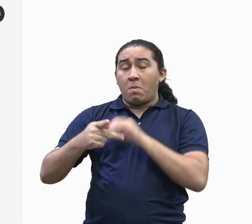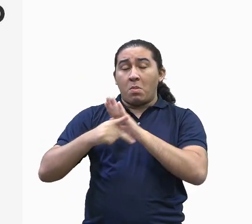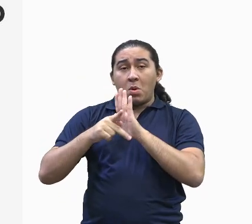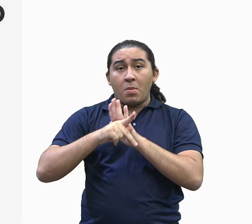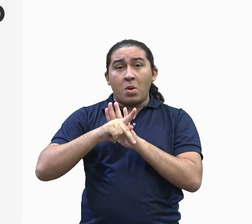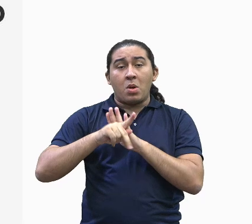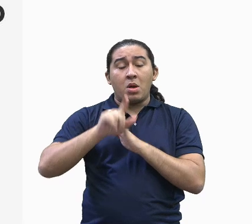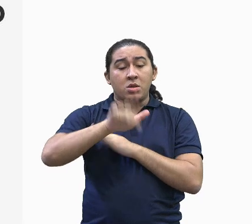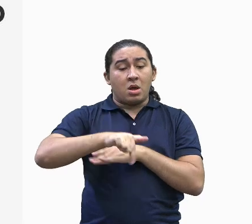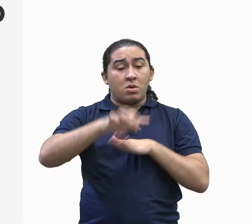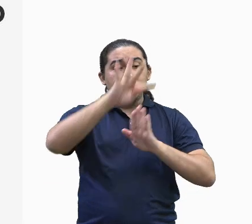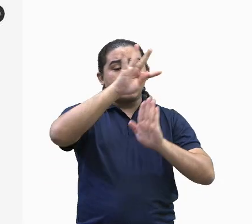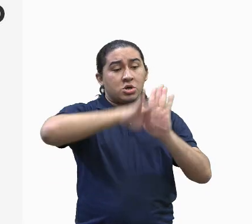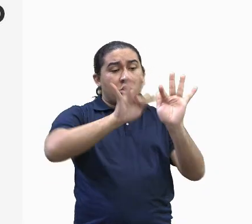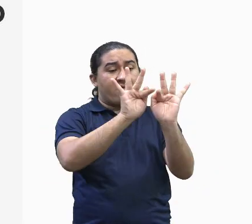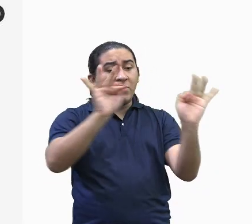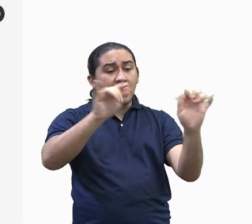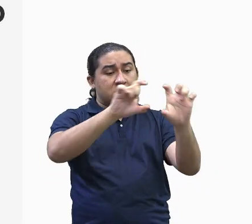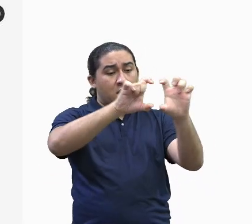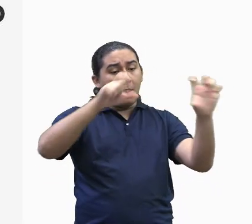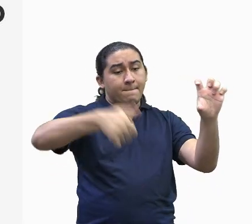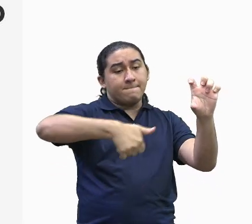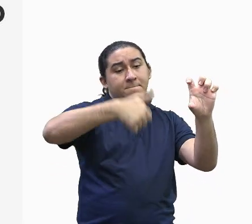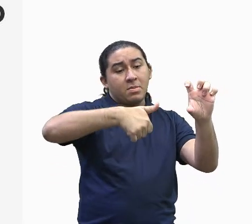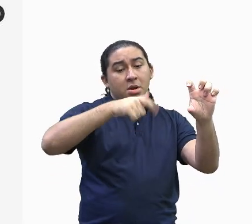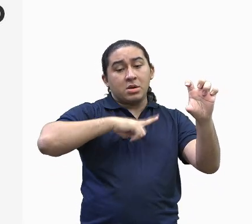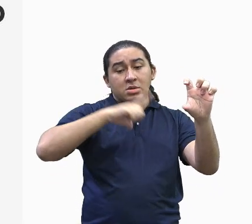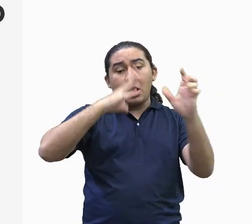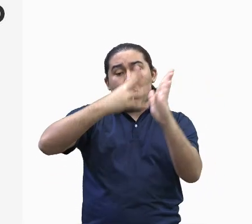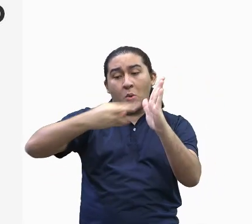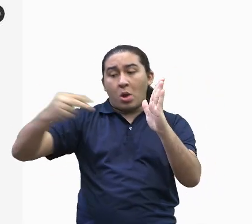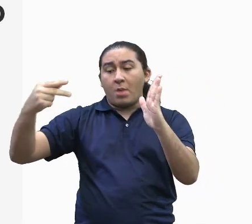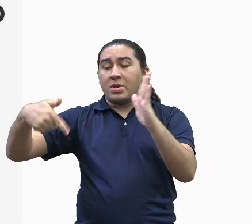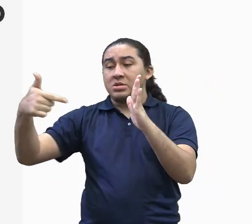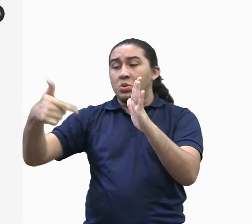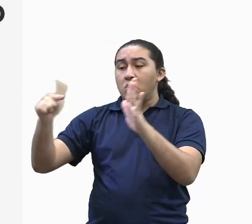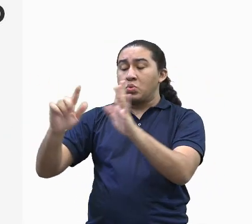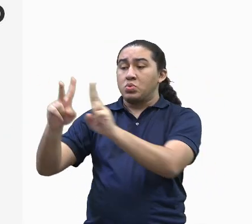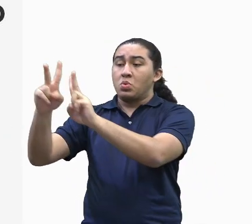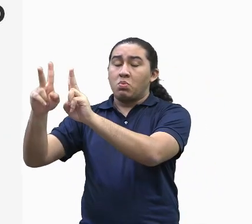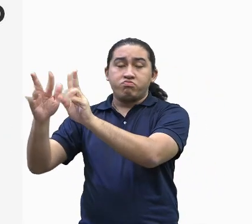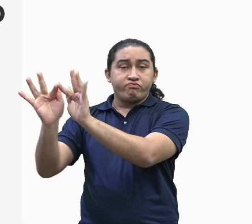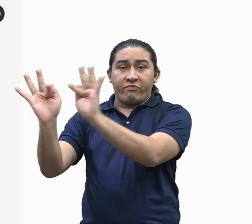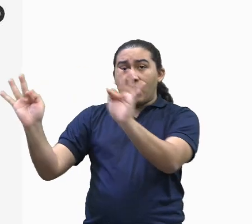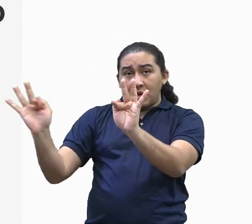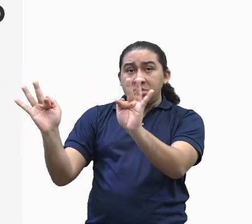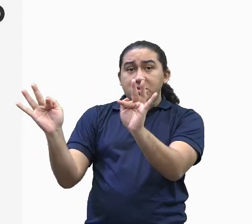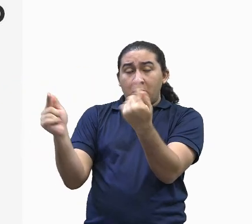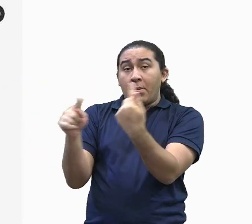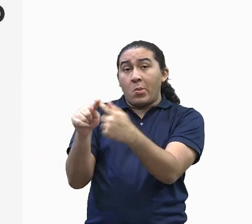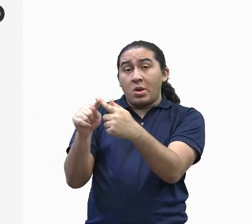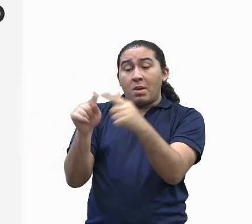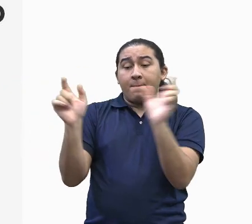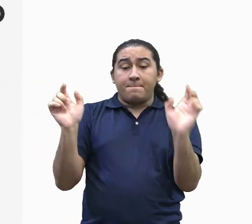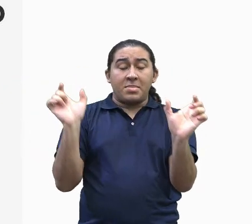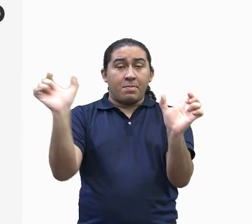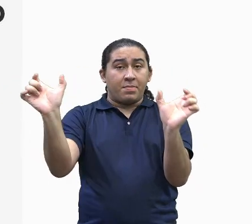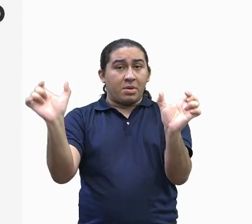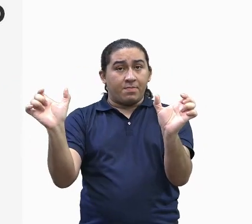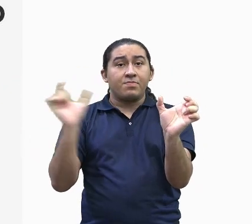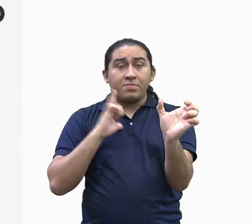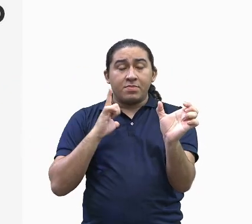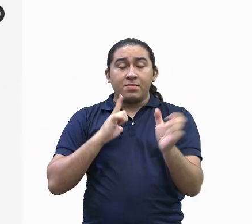lá do poema do Carlos Drummond de Andrade. Porque o nome José e a frase